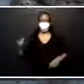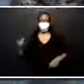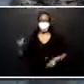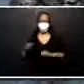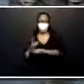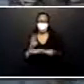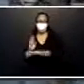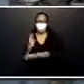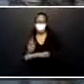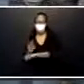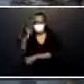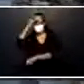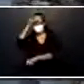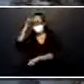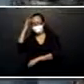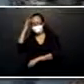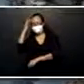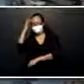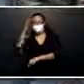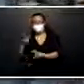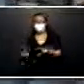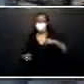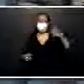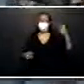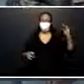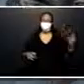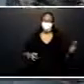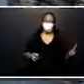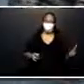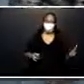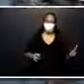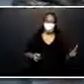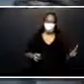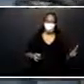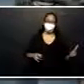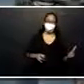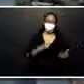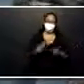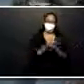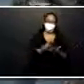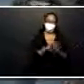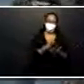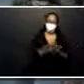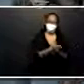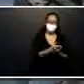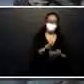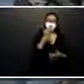Outros, egoisticamente, se protegem fazendo estoques de alimentos